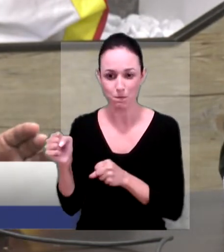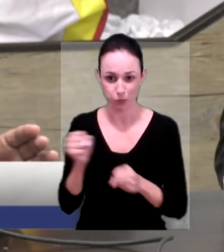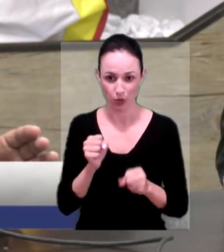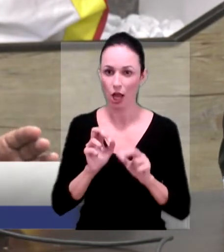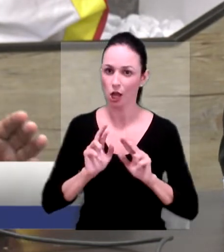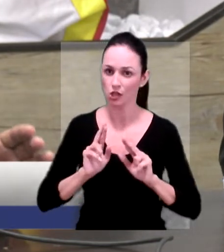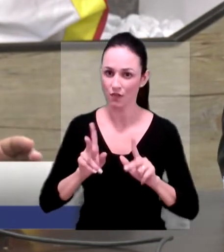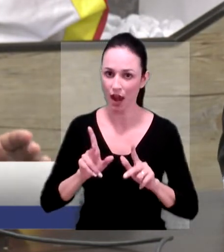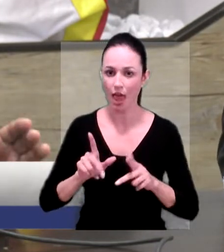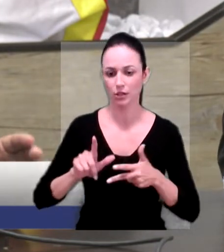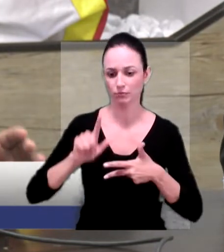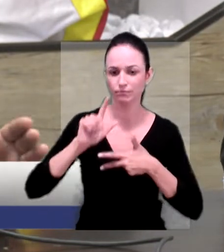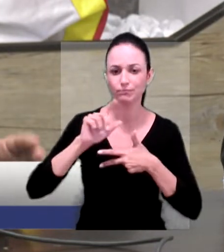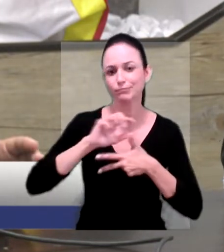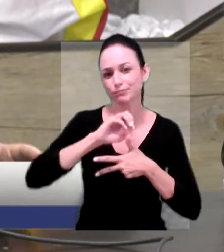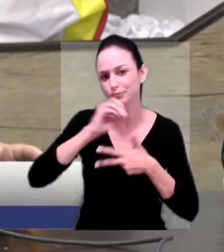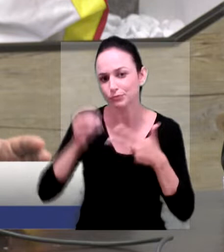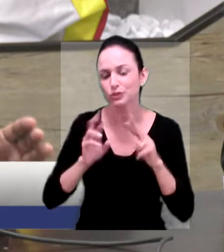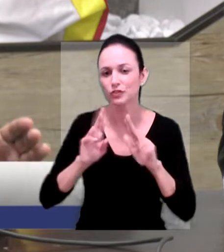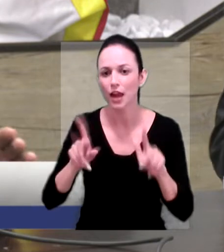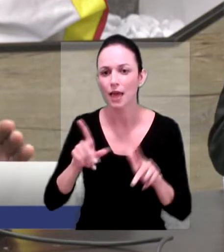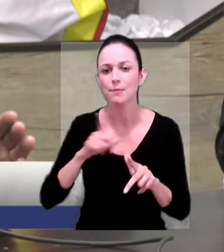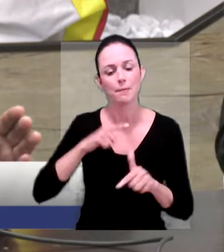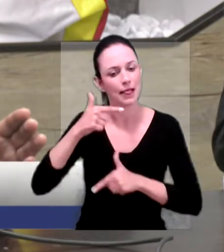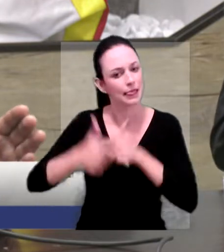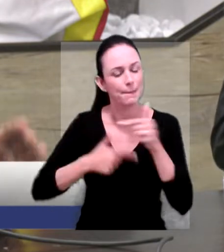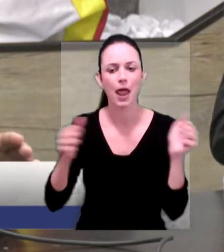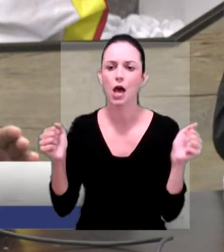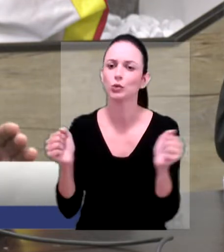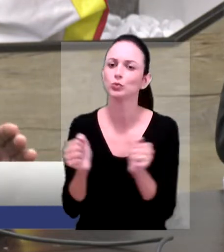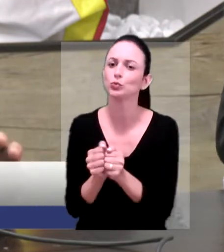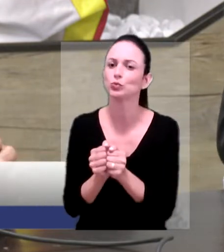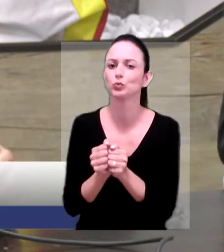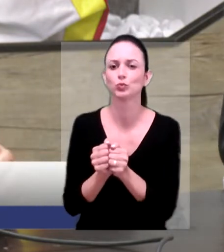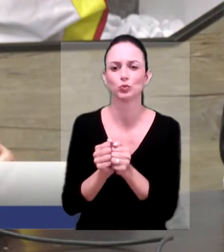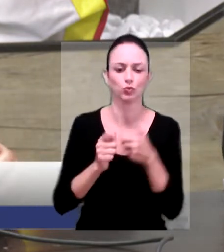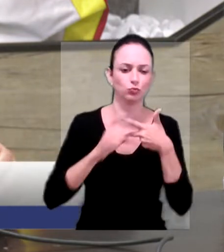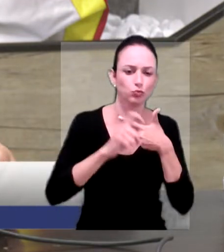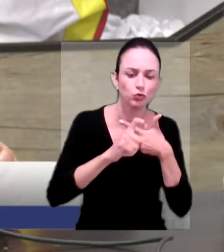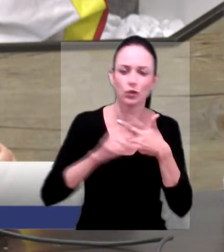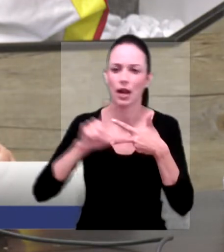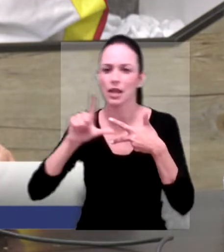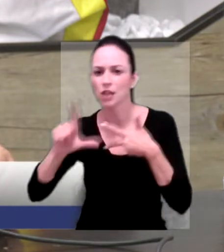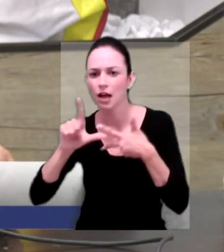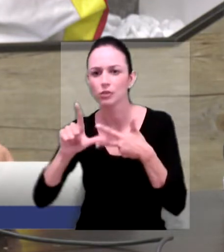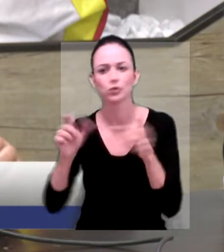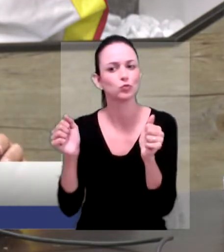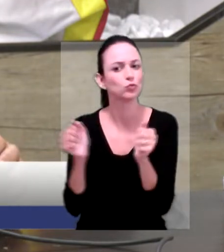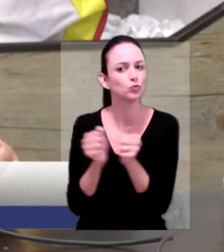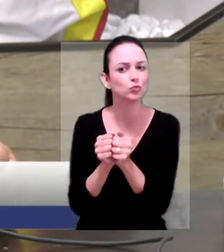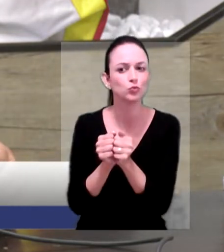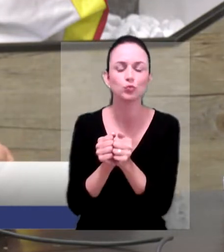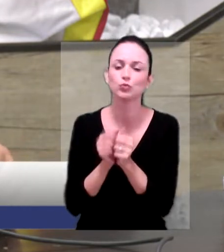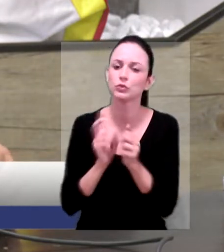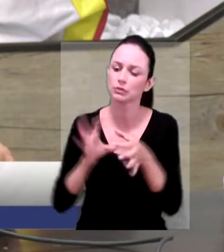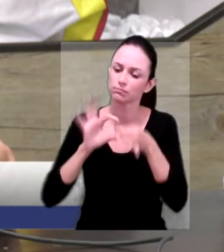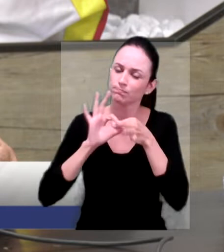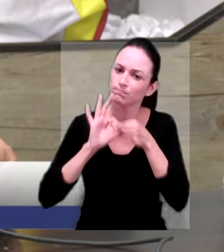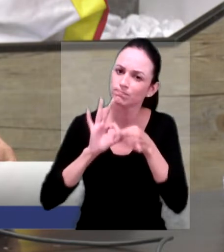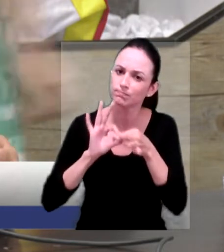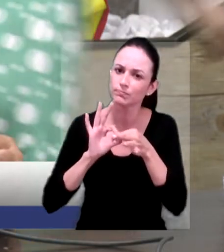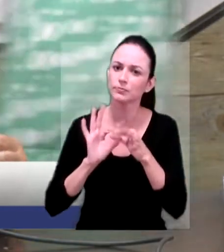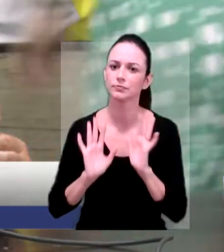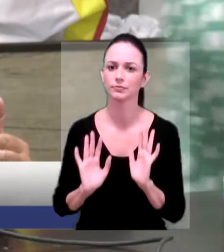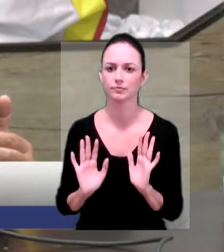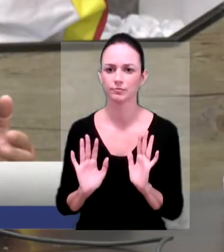junto, legislativo com executivo, executivo com legislativo. E assim eu espero de vocês,